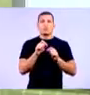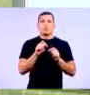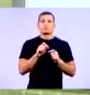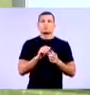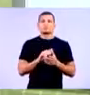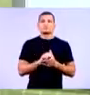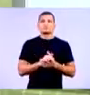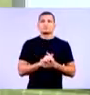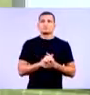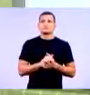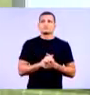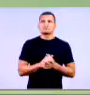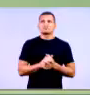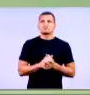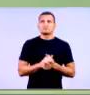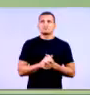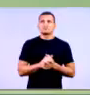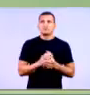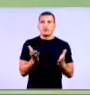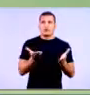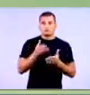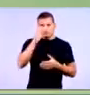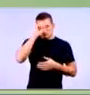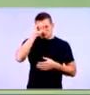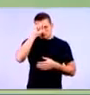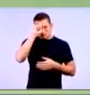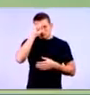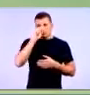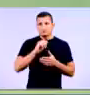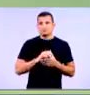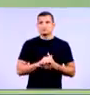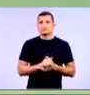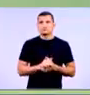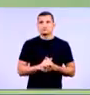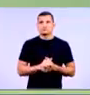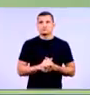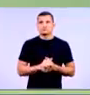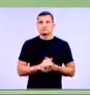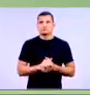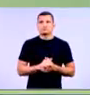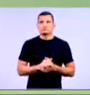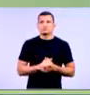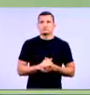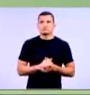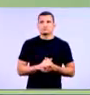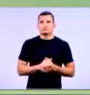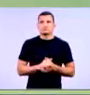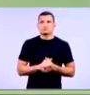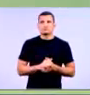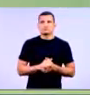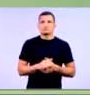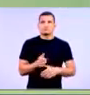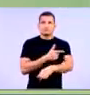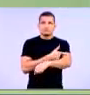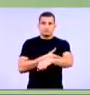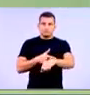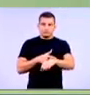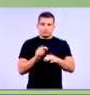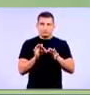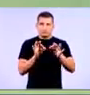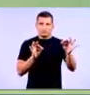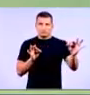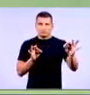infância. Ou não, né? Vamos aprender agora. Vamos ver. A proposta é: a educação à distância